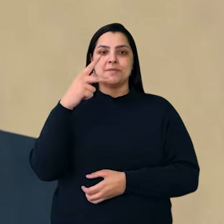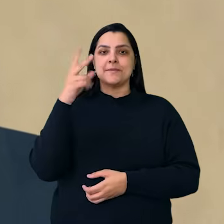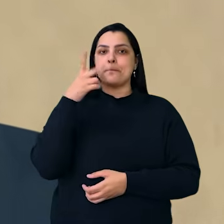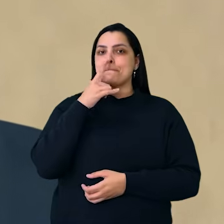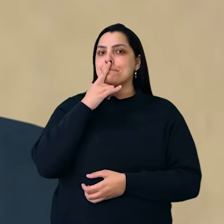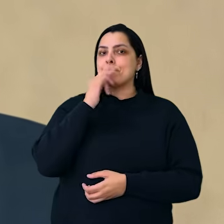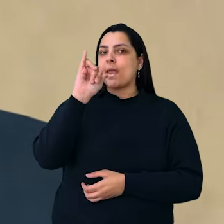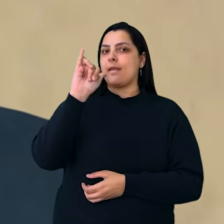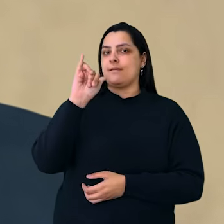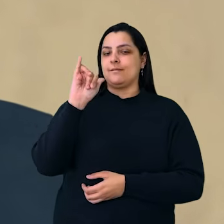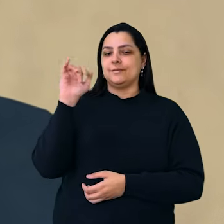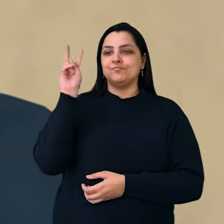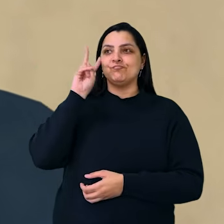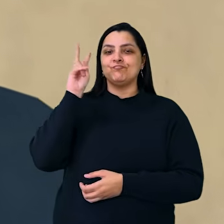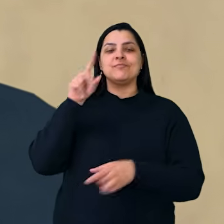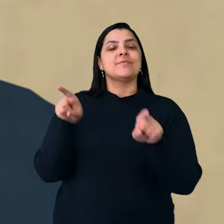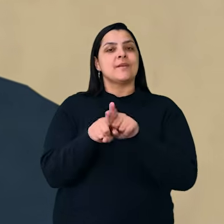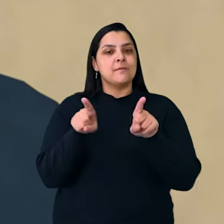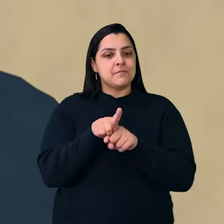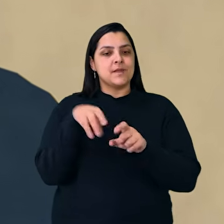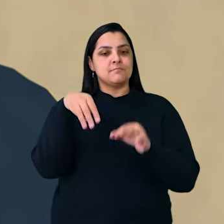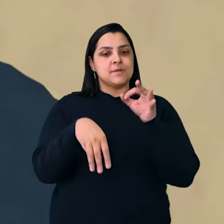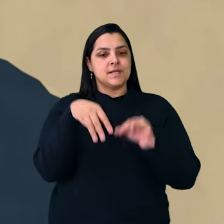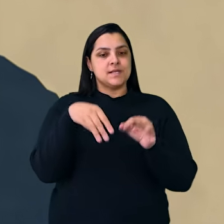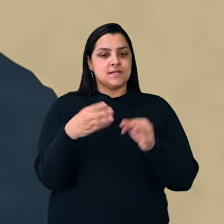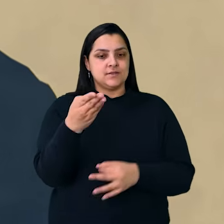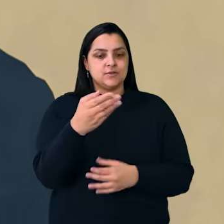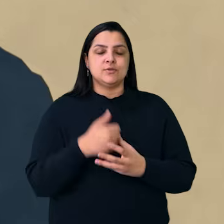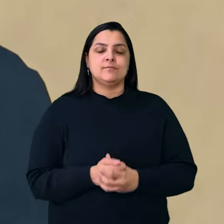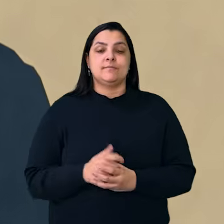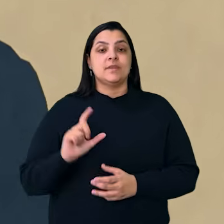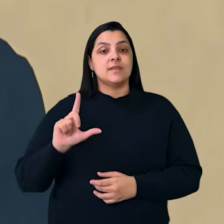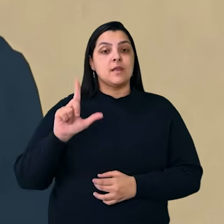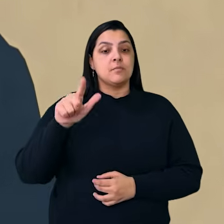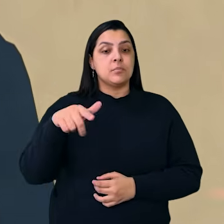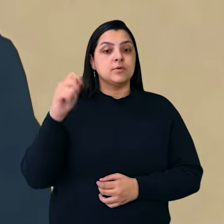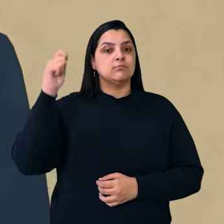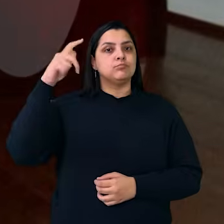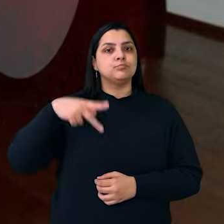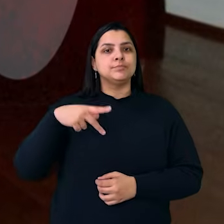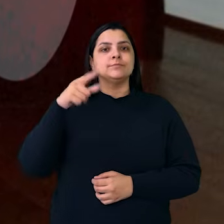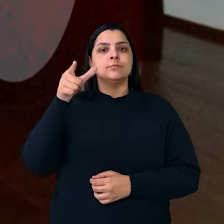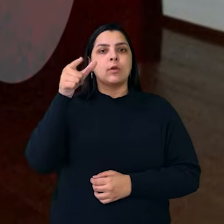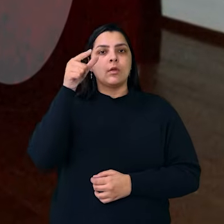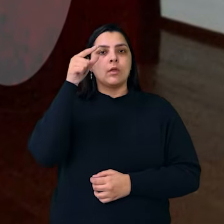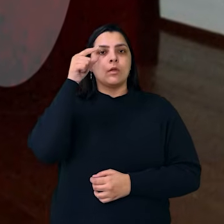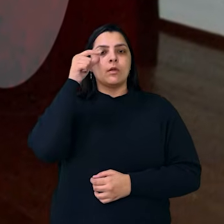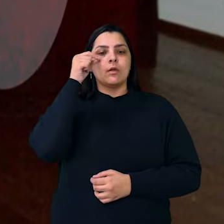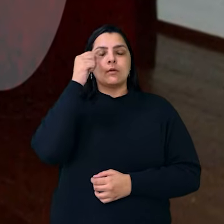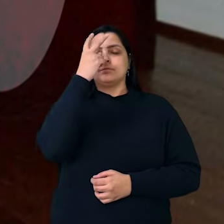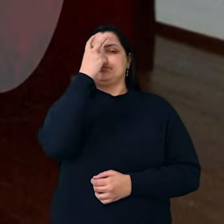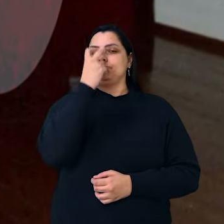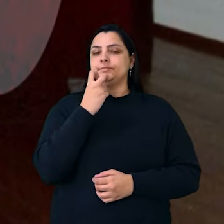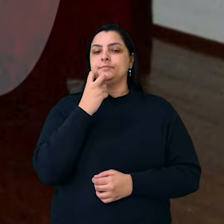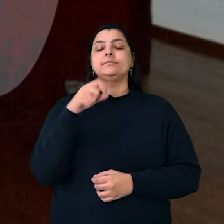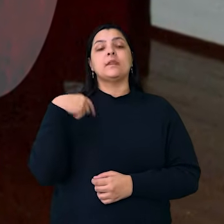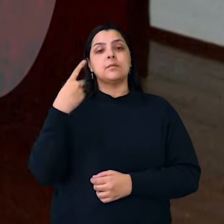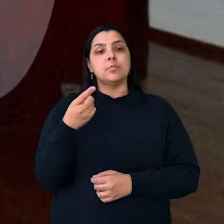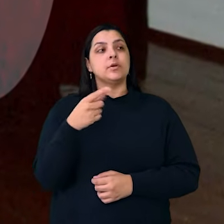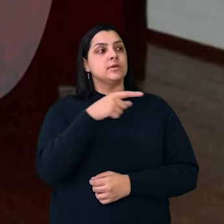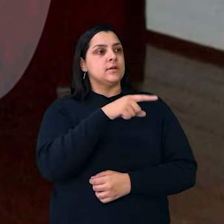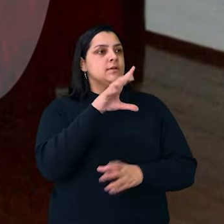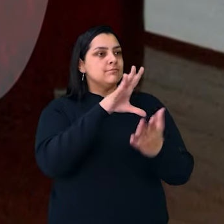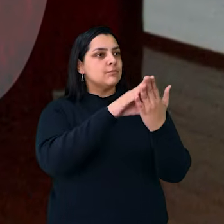a trajetória do pai, também ministro do TST, que se aposentou após perder a visão e o inspirou na escolha